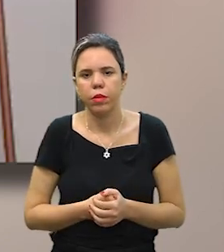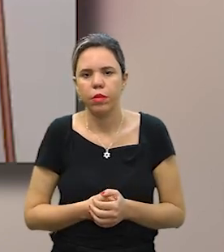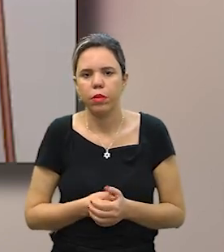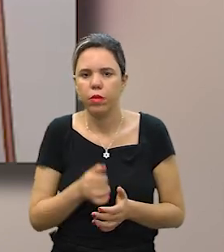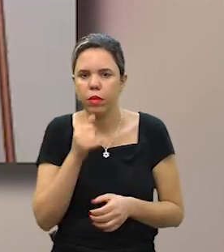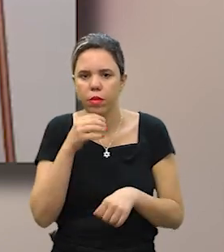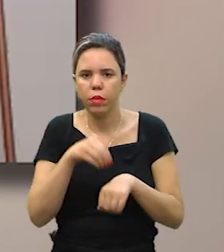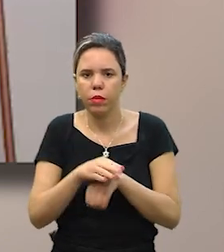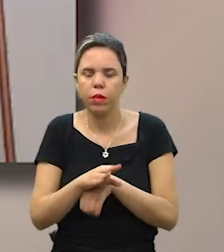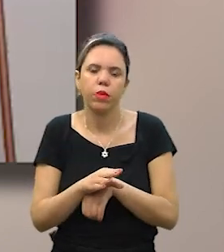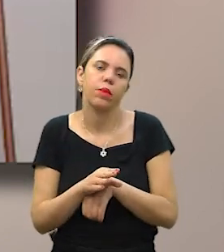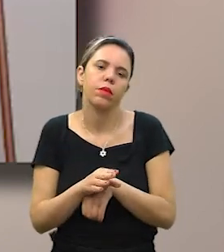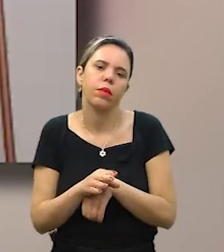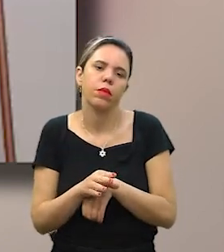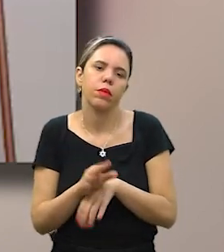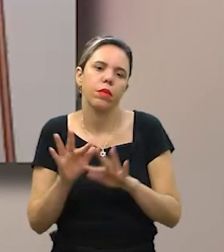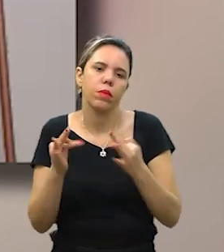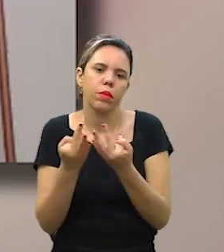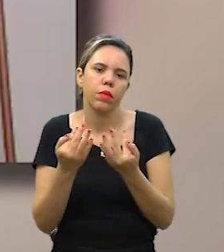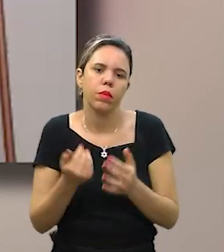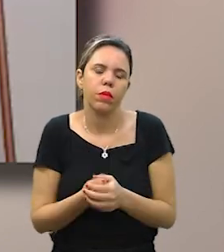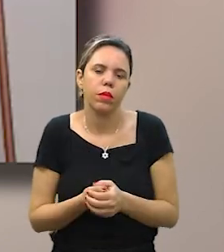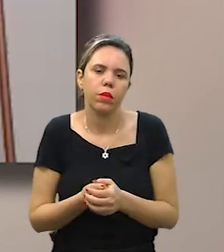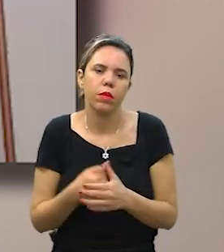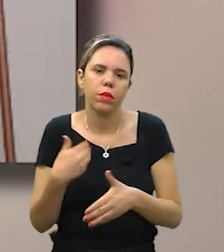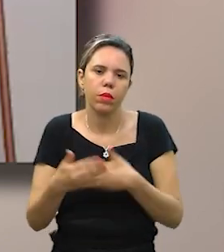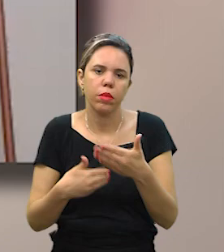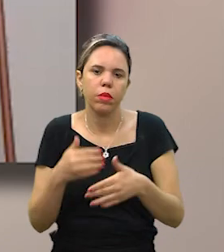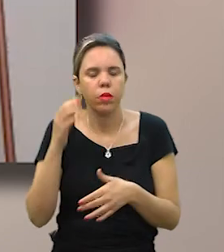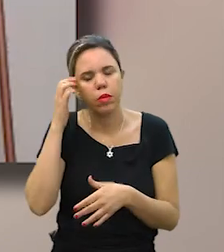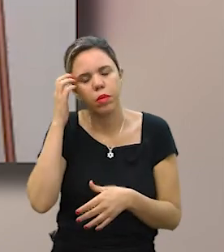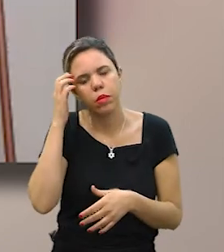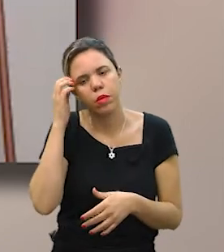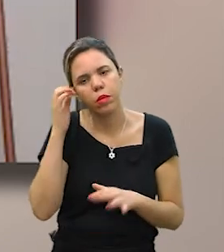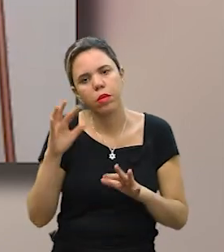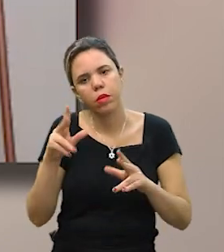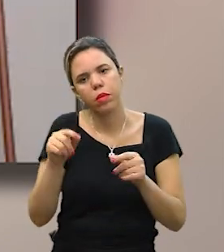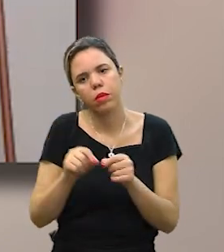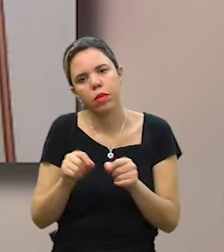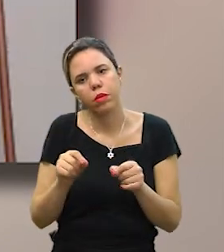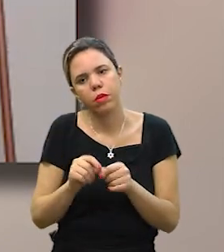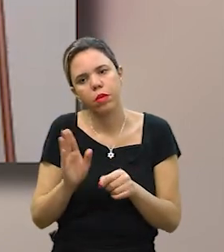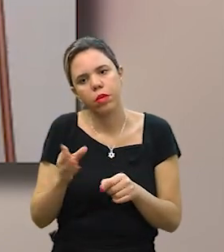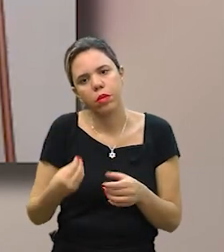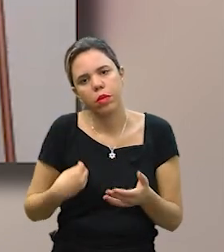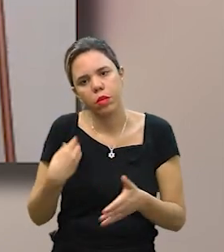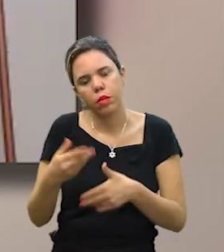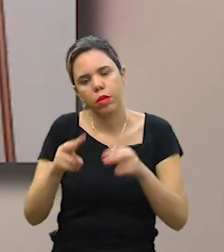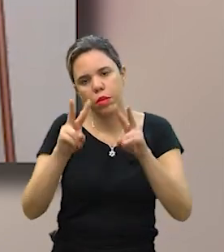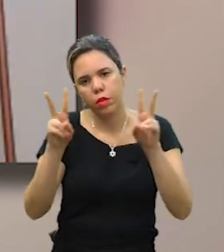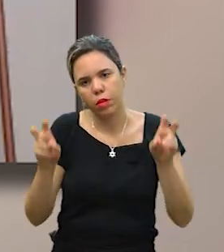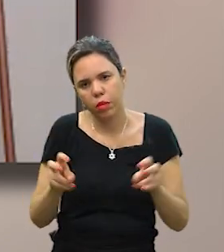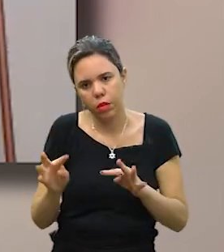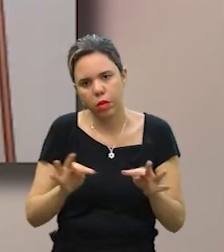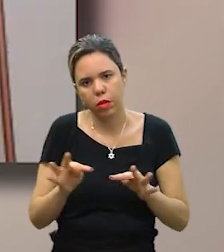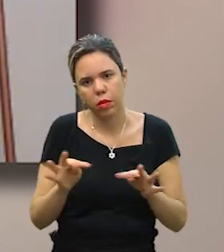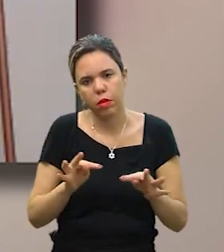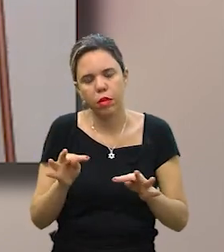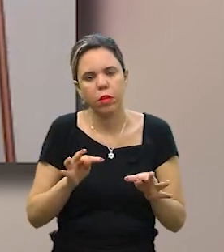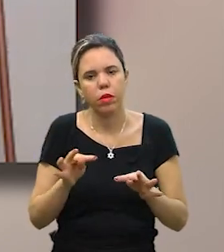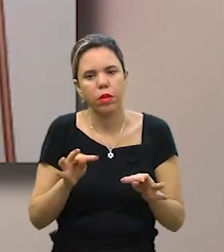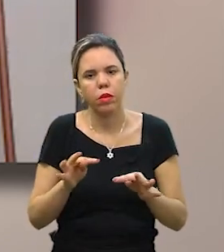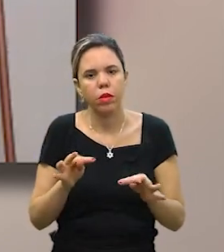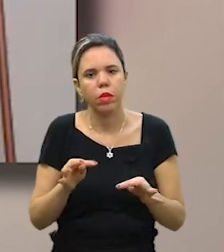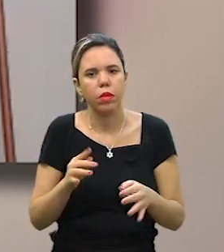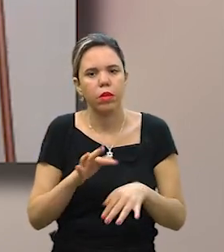de exemplo na família, na rotina da mesa, tudo isso a gente já está, entre aspas,